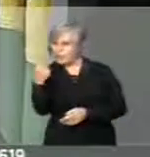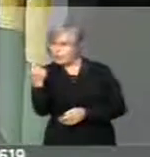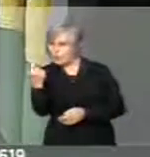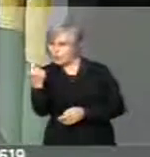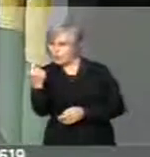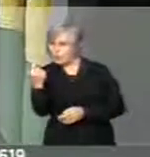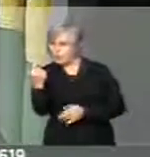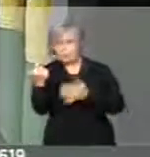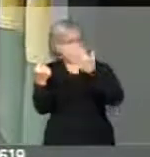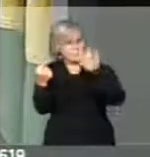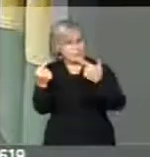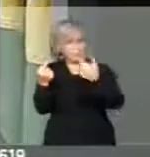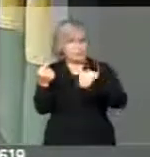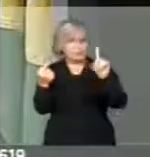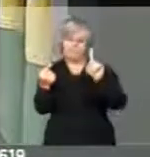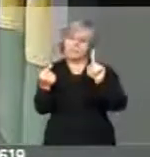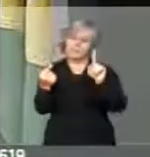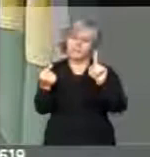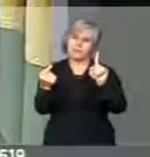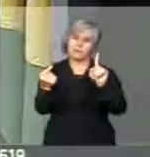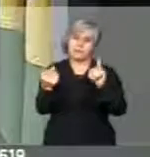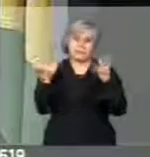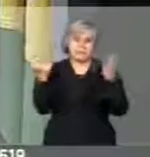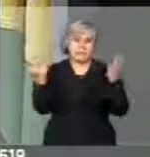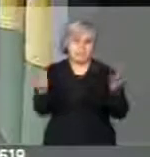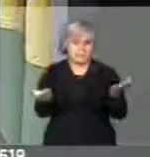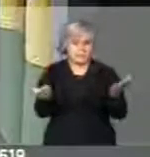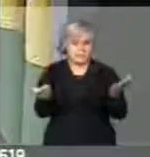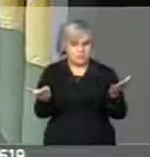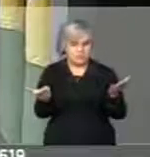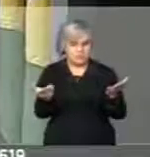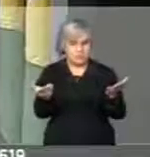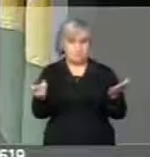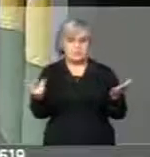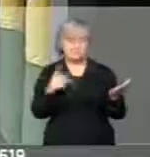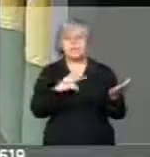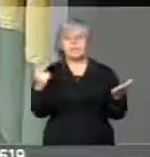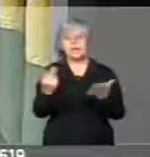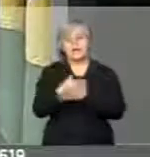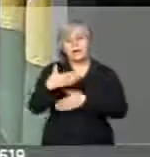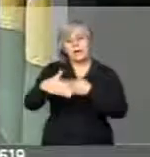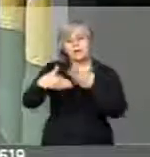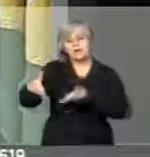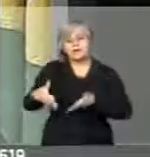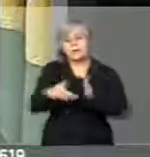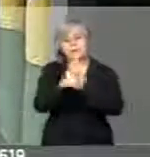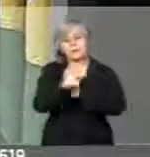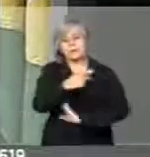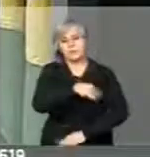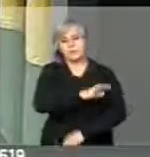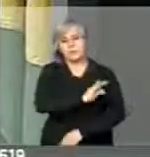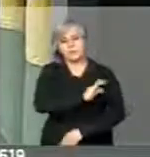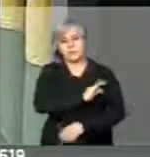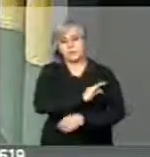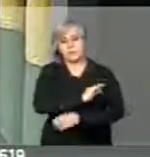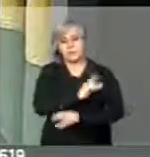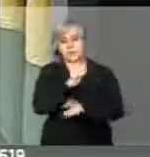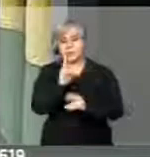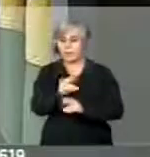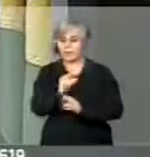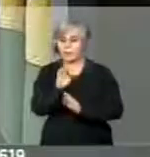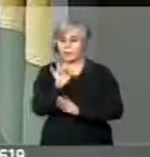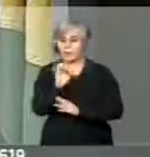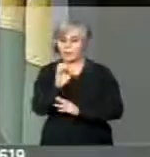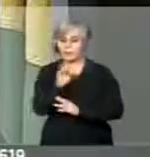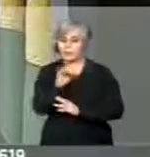outro. E é nessa onda que o PT caminha. É a teoria do gambá. Se eles